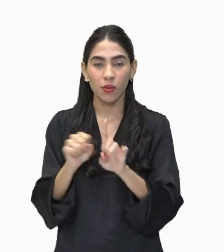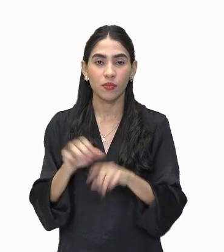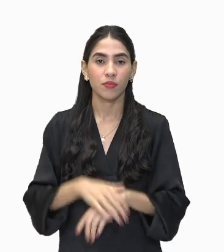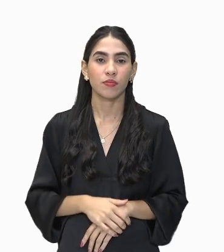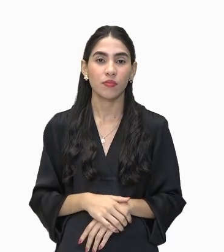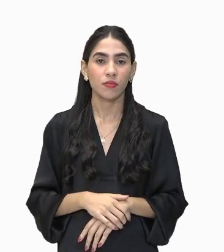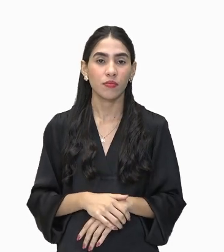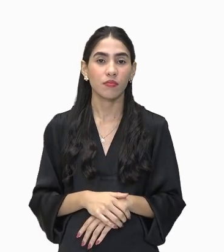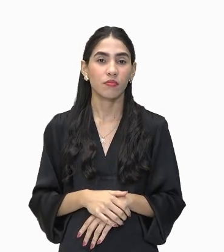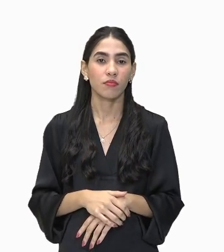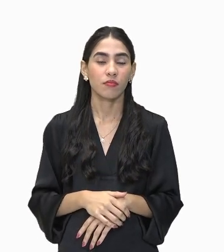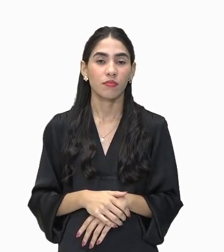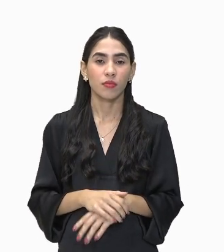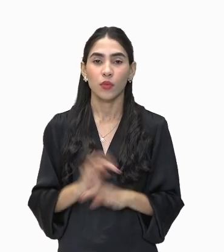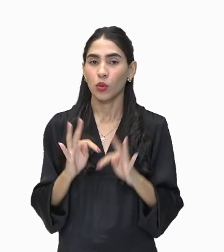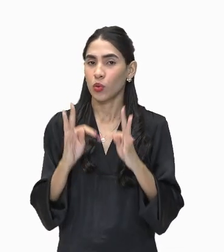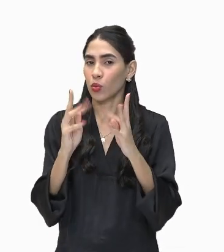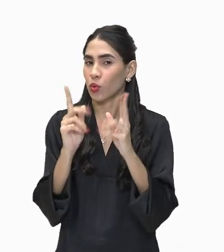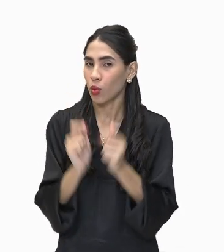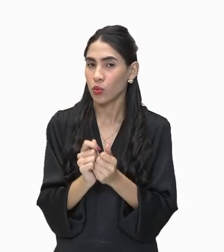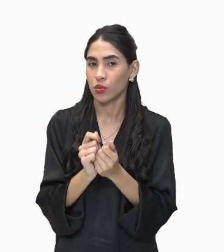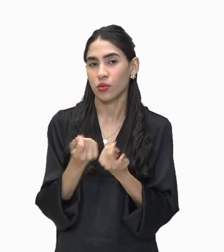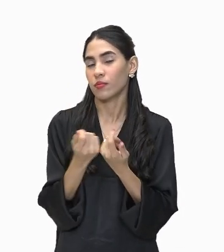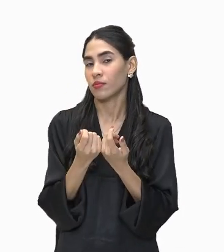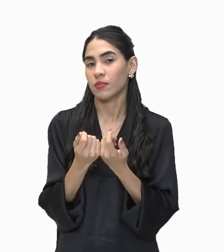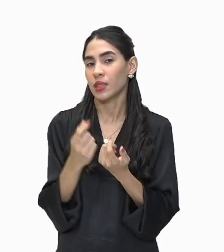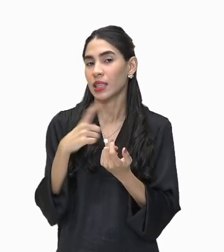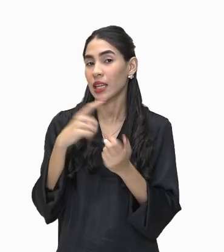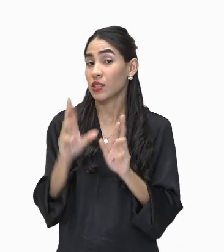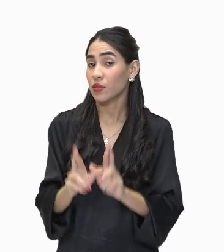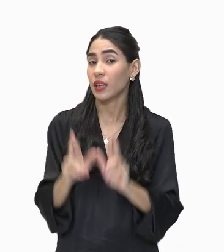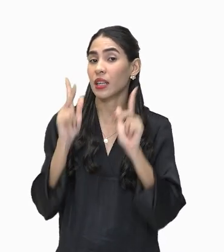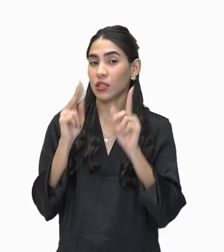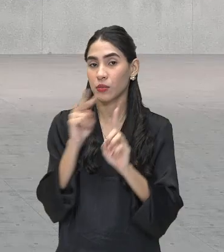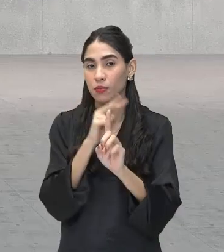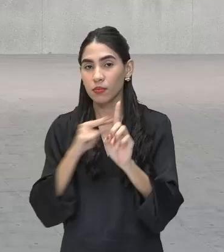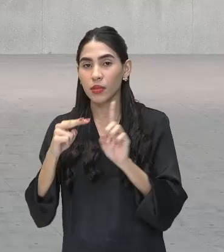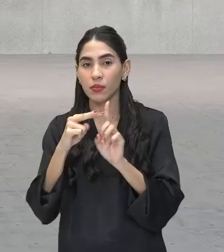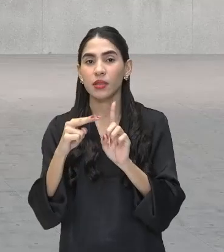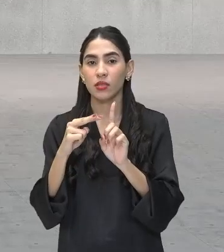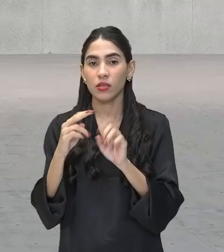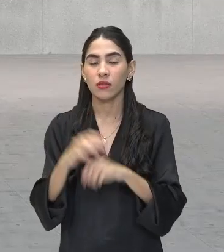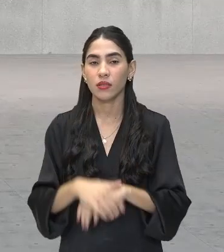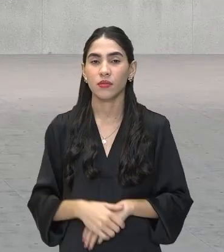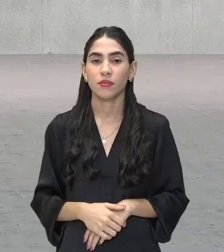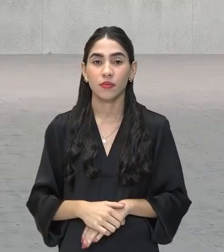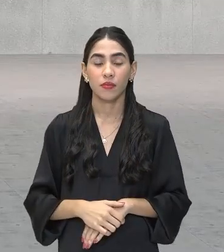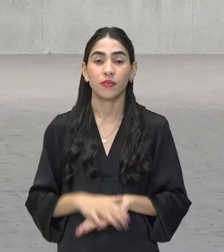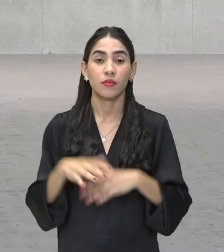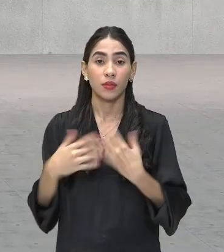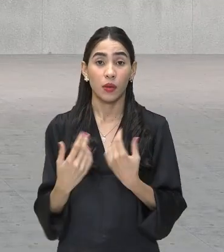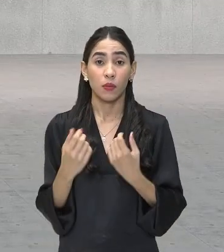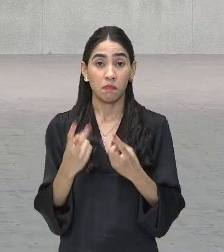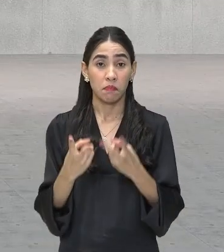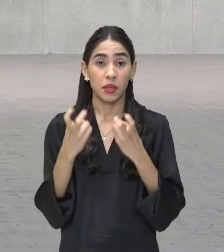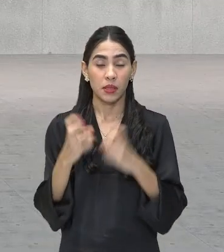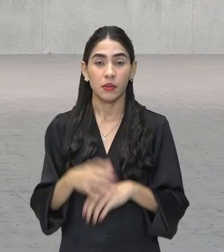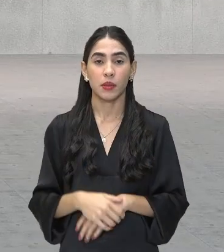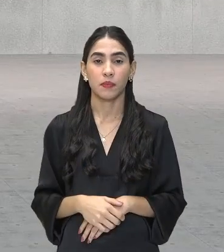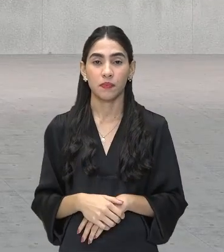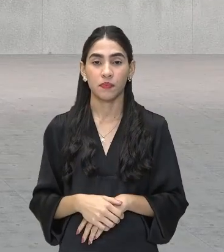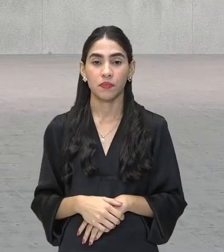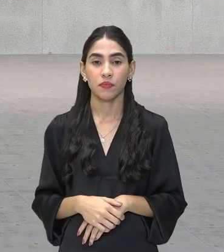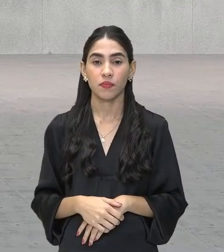todo mundo vê os movimentos sociais da mesma maneira. Vamos lá? Vejam, nós temos